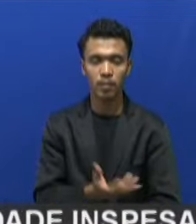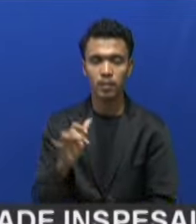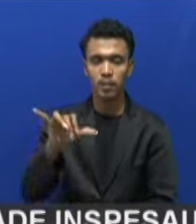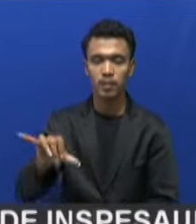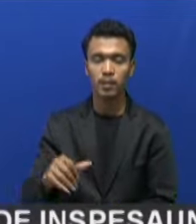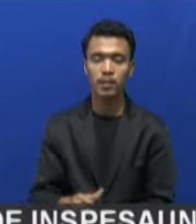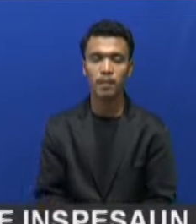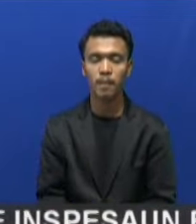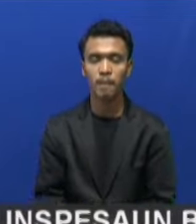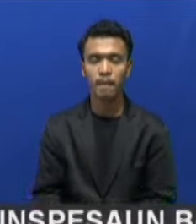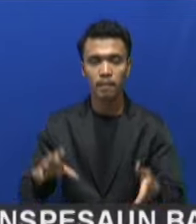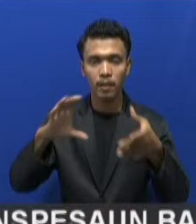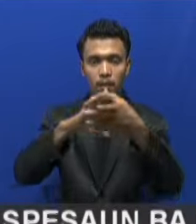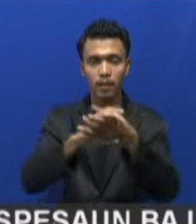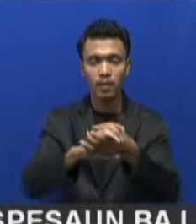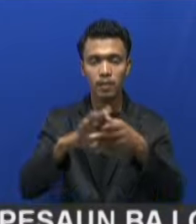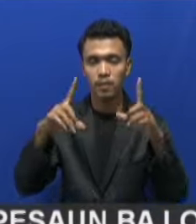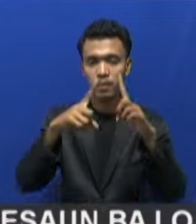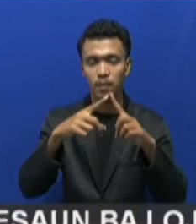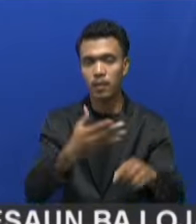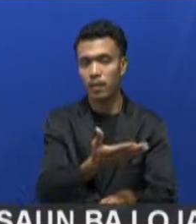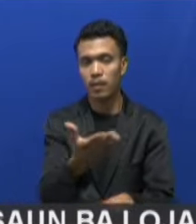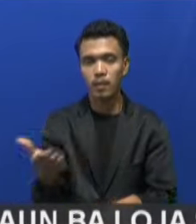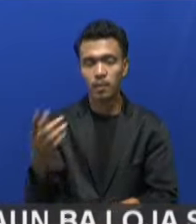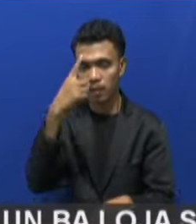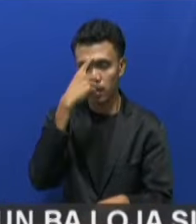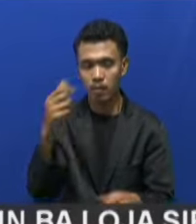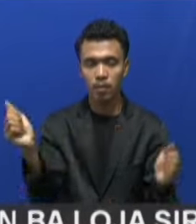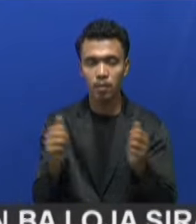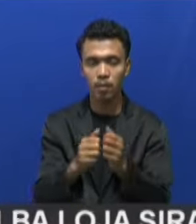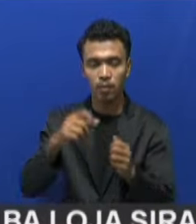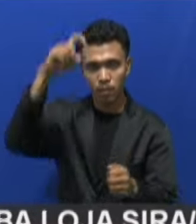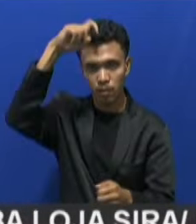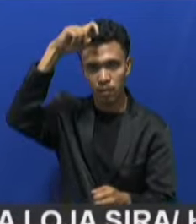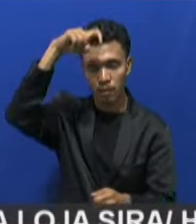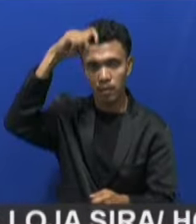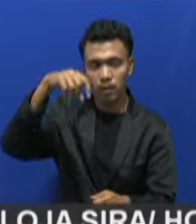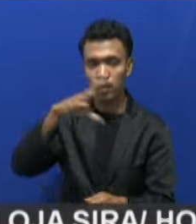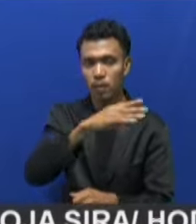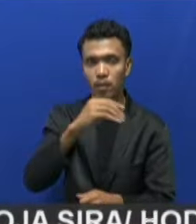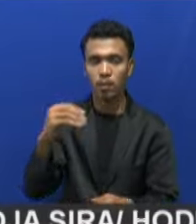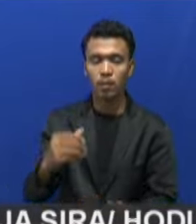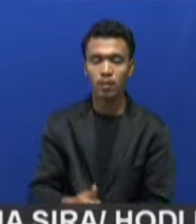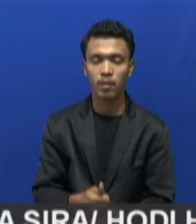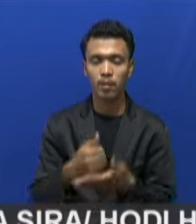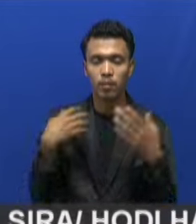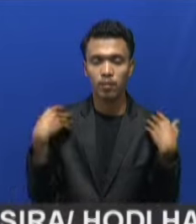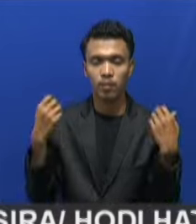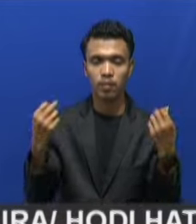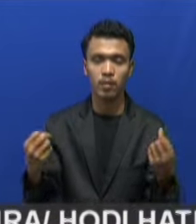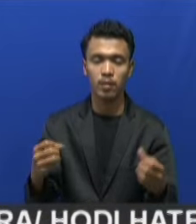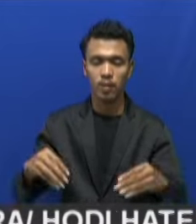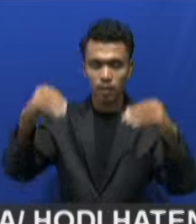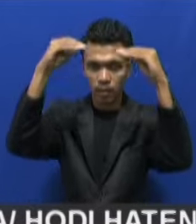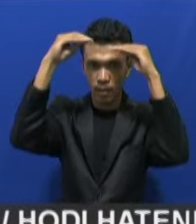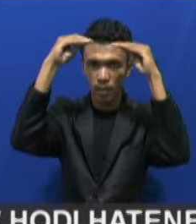prisam bai tabosira tambai oi tabosrenya matene oi tabosrenya bi bele eduka